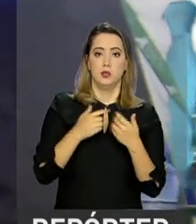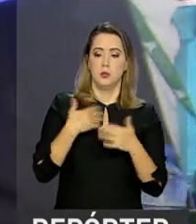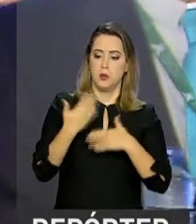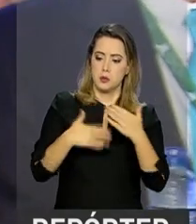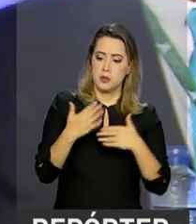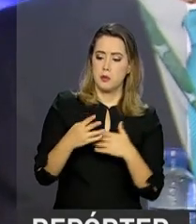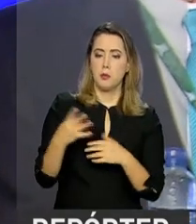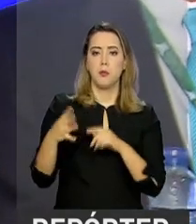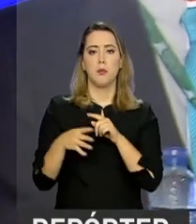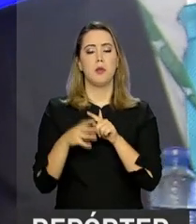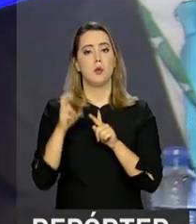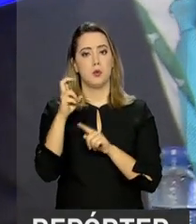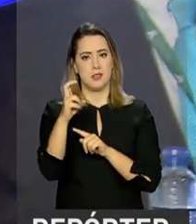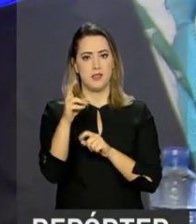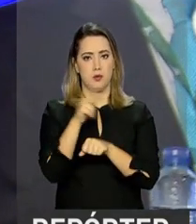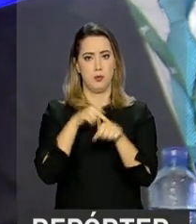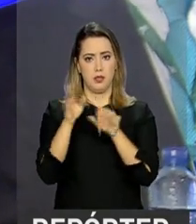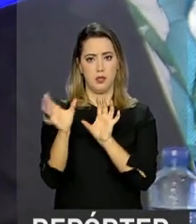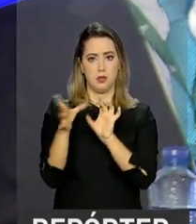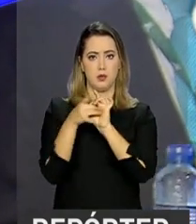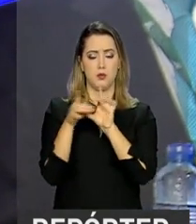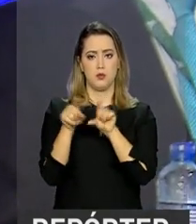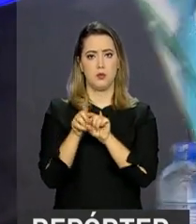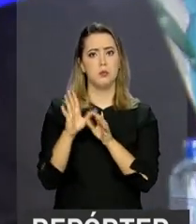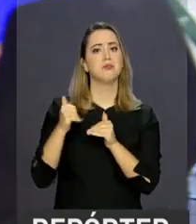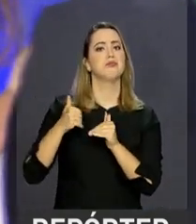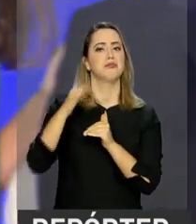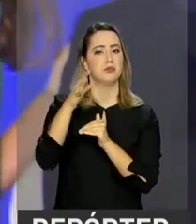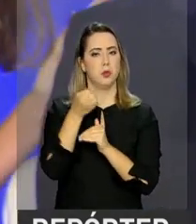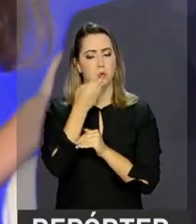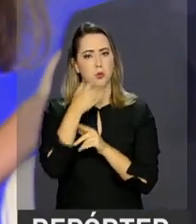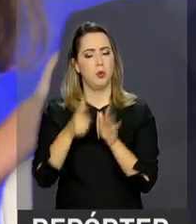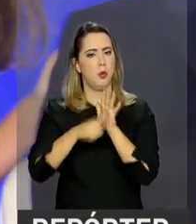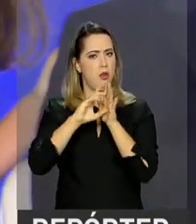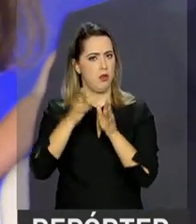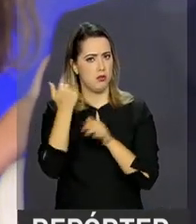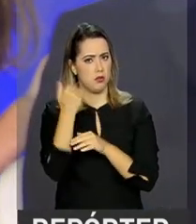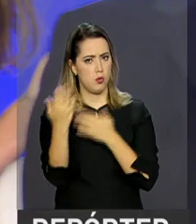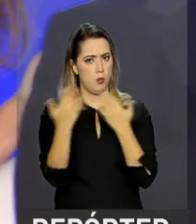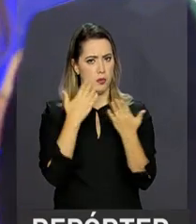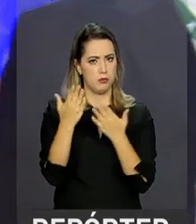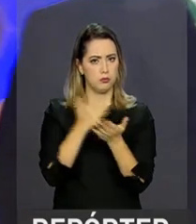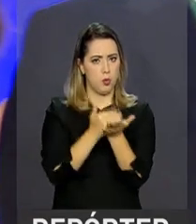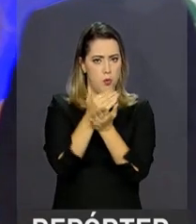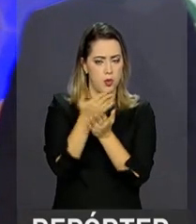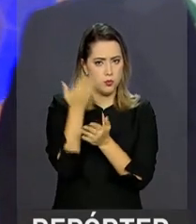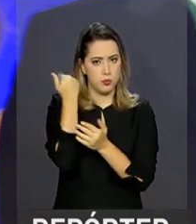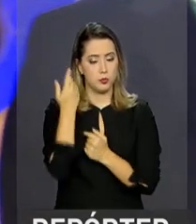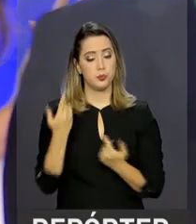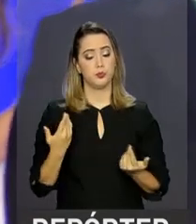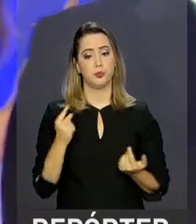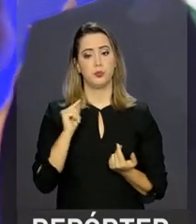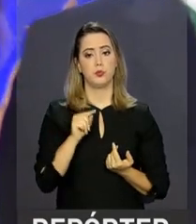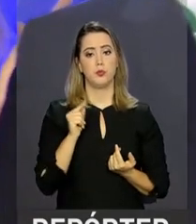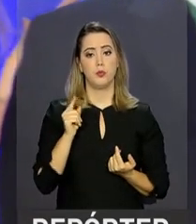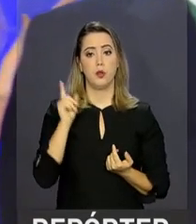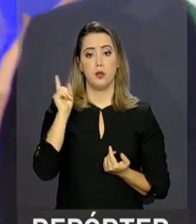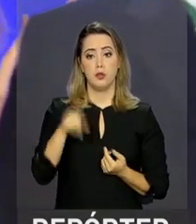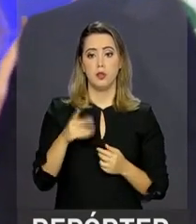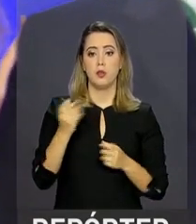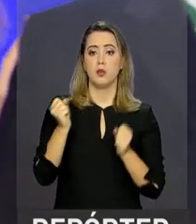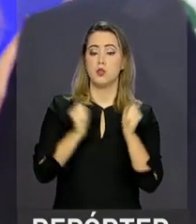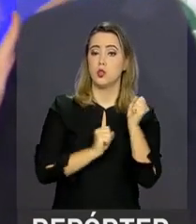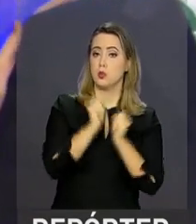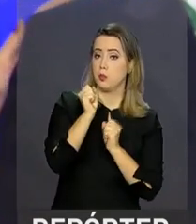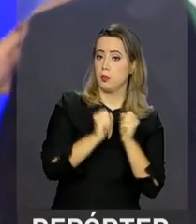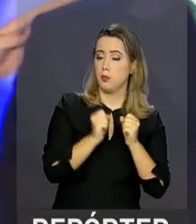países supera, e muito, as previsões da época que o termo BRICS foi cunhado. Seja em termos de produto